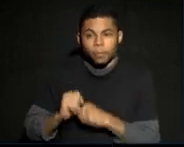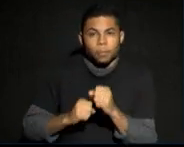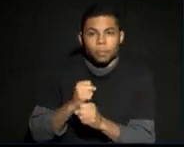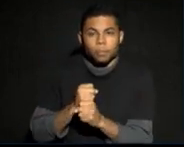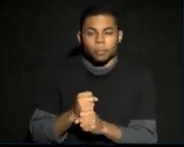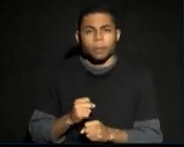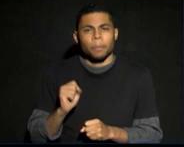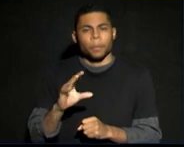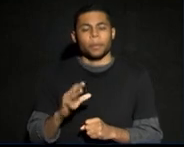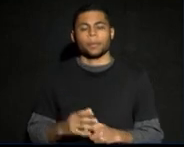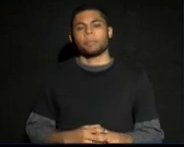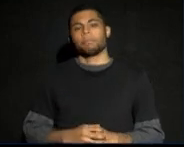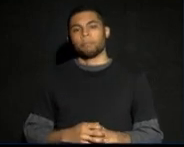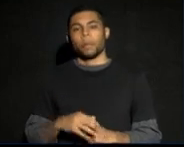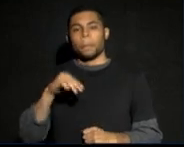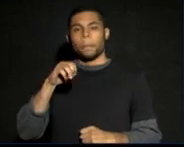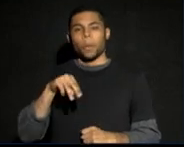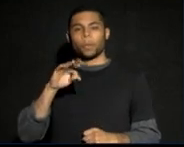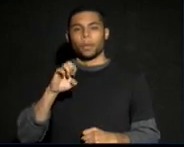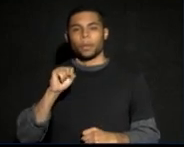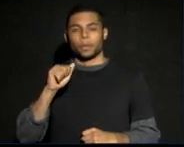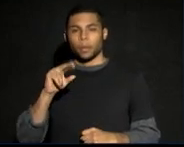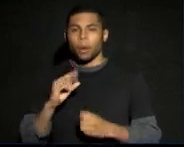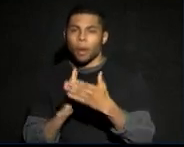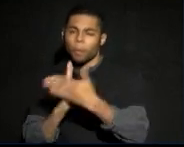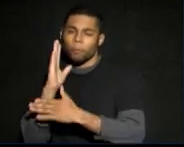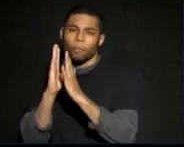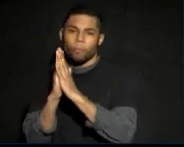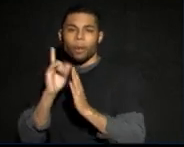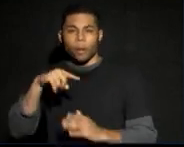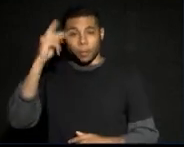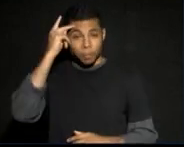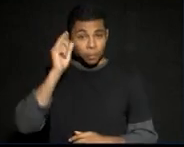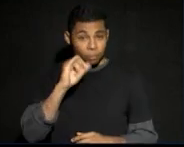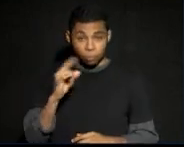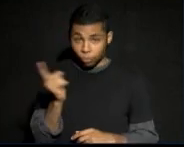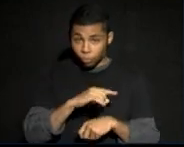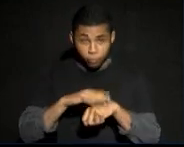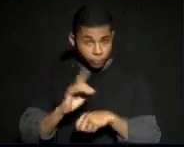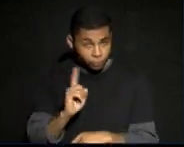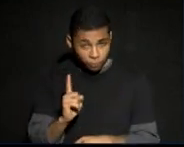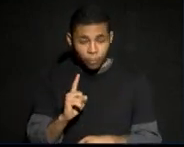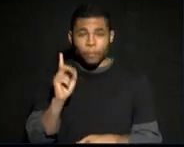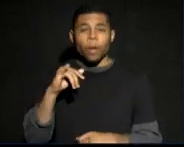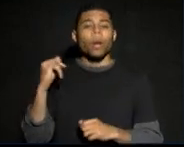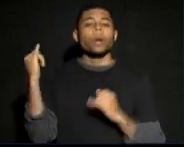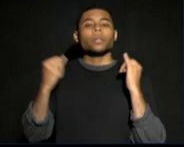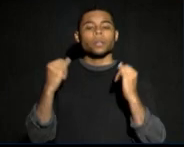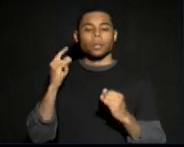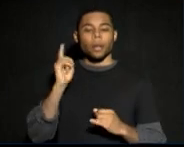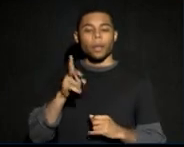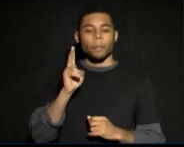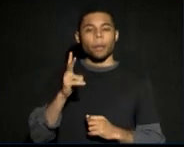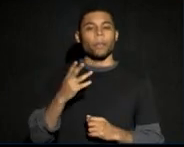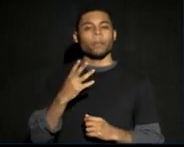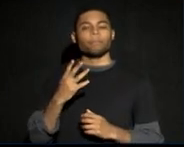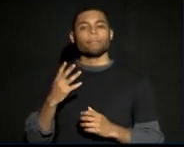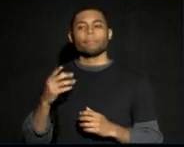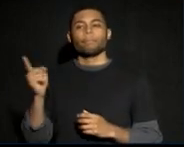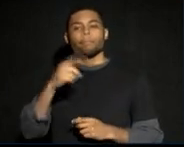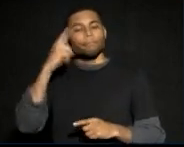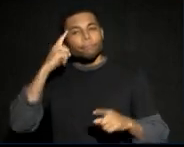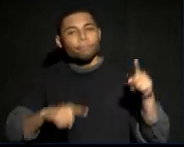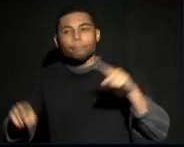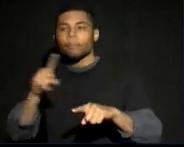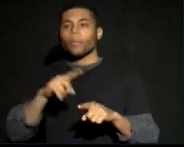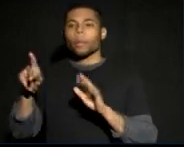sair esse ano bom máscara Montesano a prova isso aí por favor porque é São Paulo se a gente não fizer vão dizer que é por causa do lado hoje Governador que começa